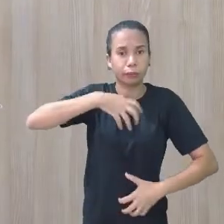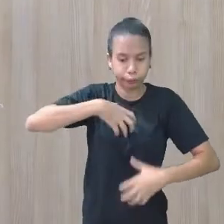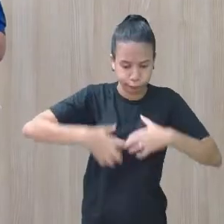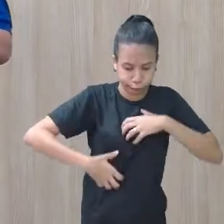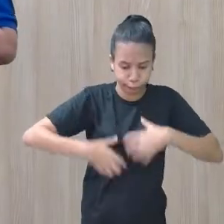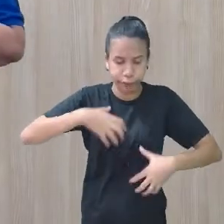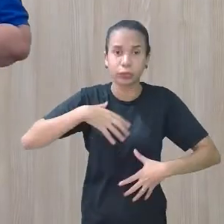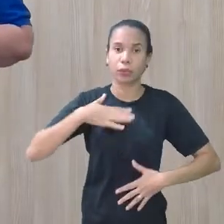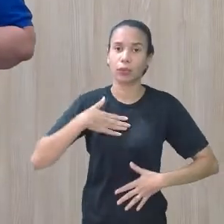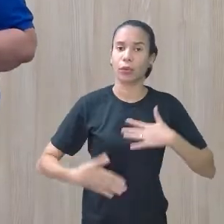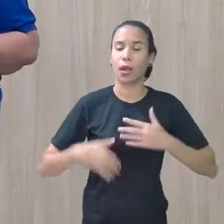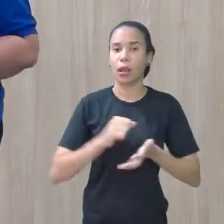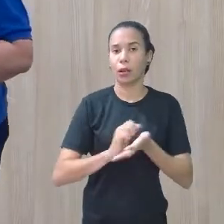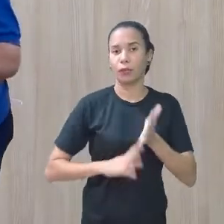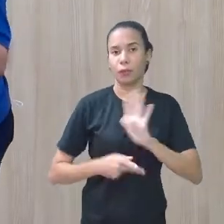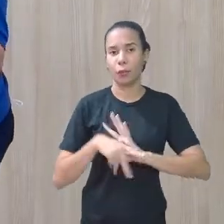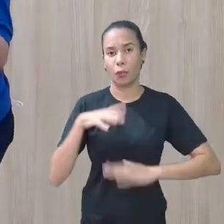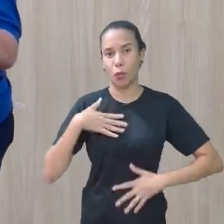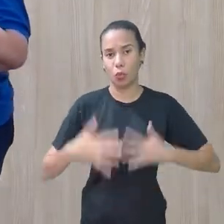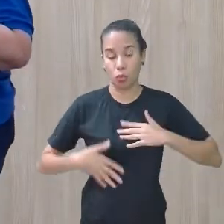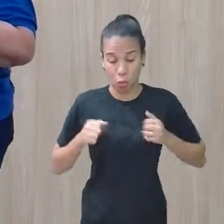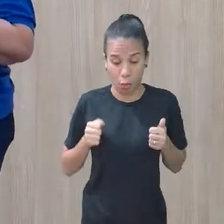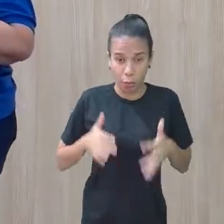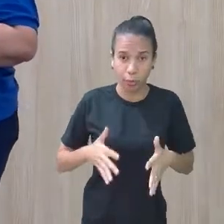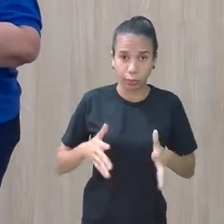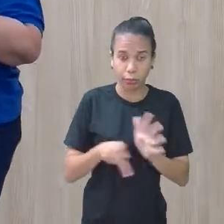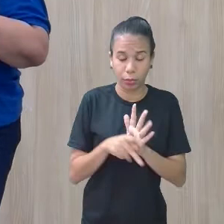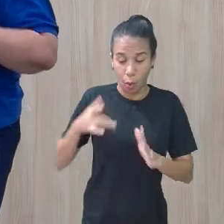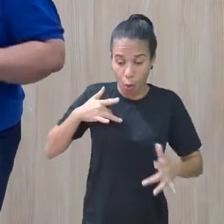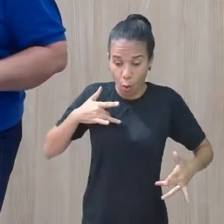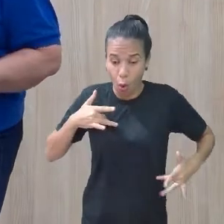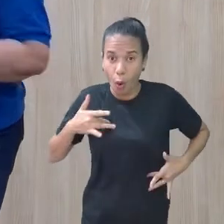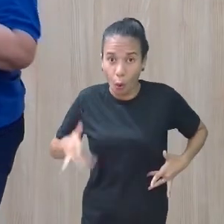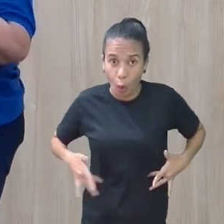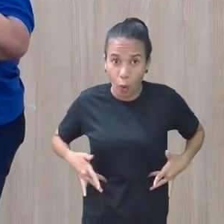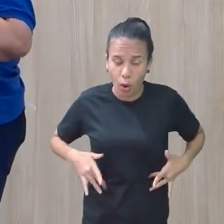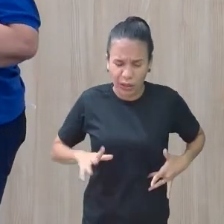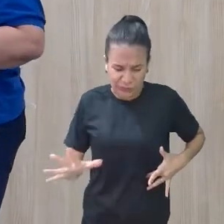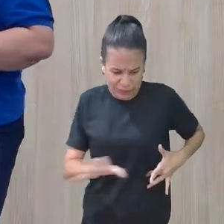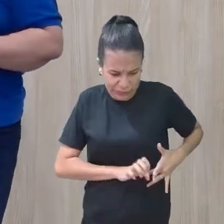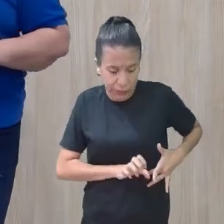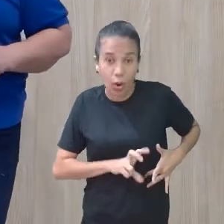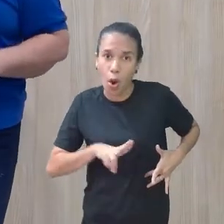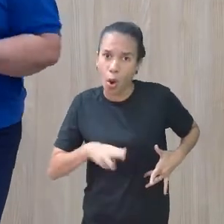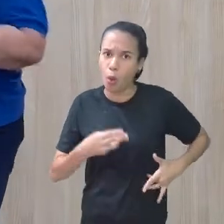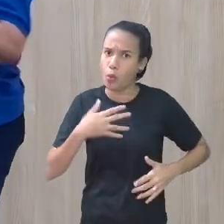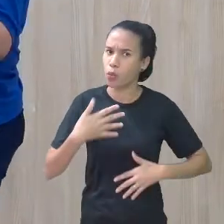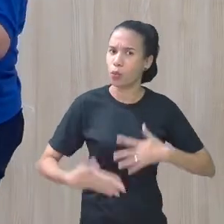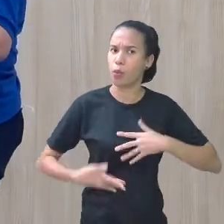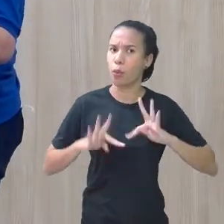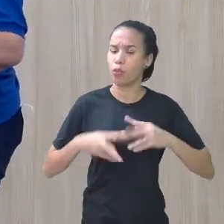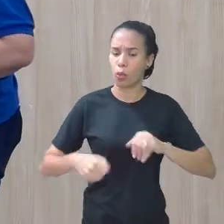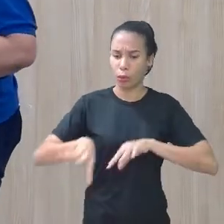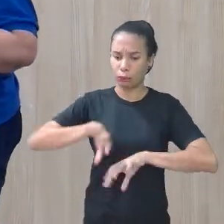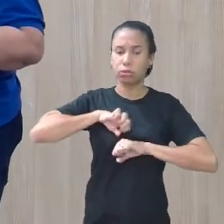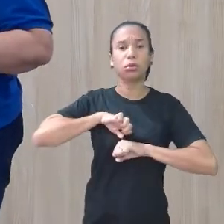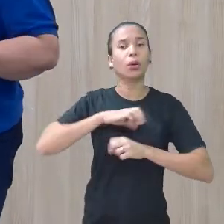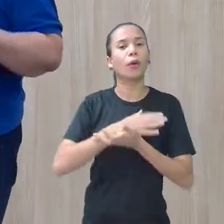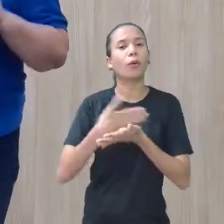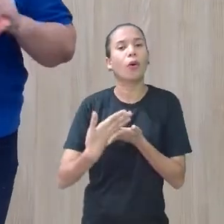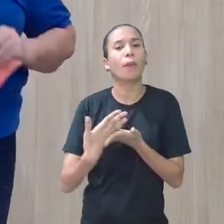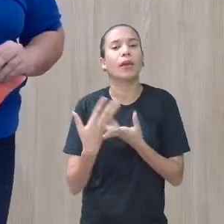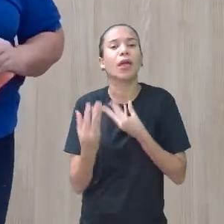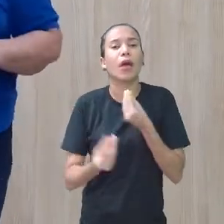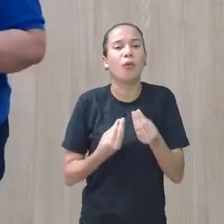que alteram as atividades de alguns órgãos ou até mesmo de todo o organismo, normalmente